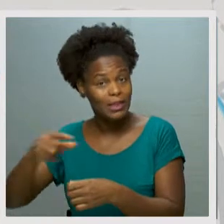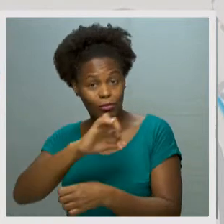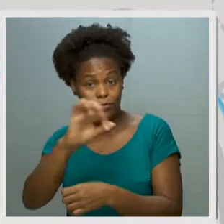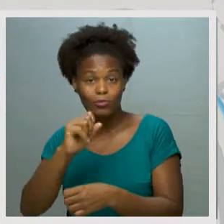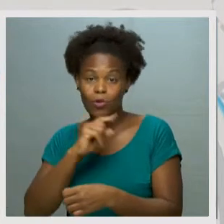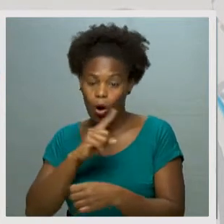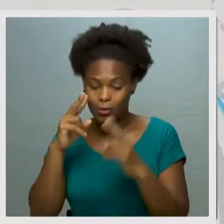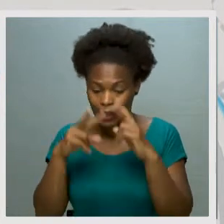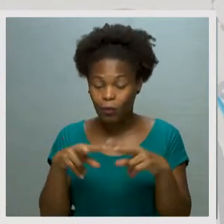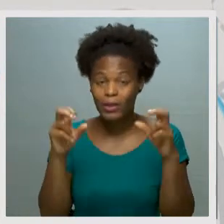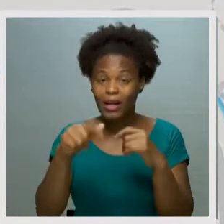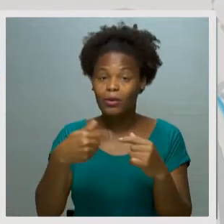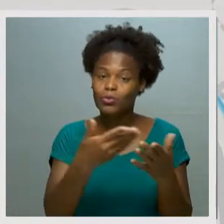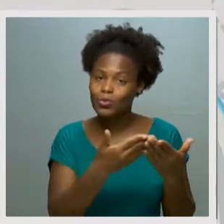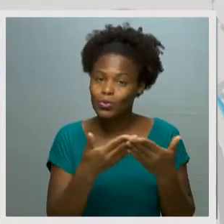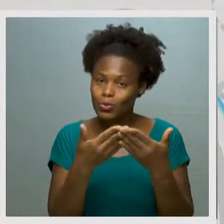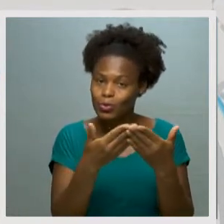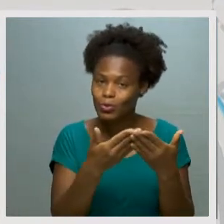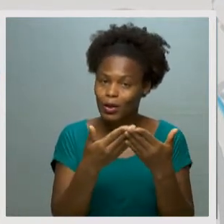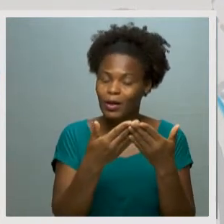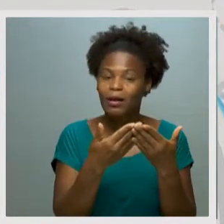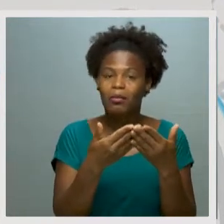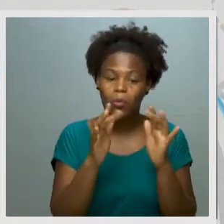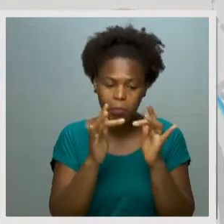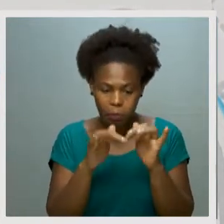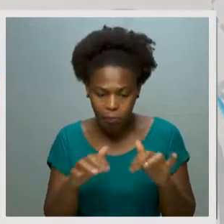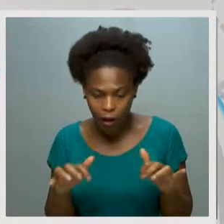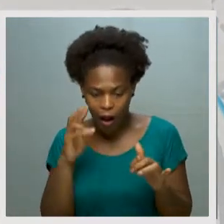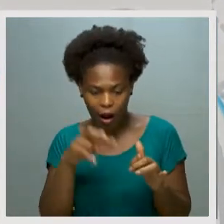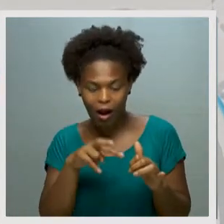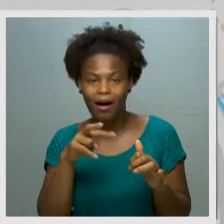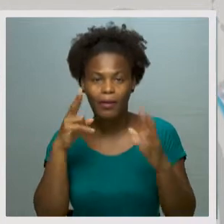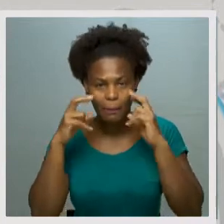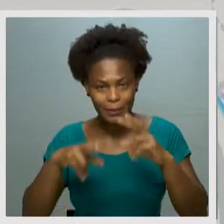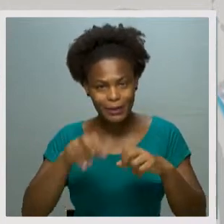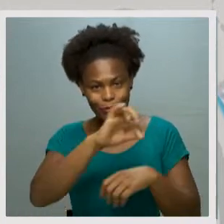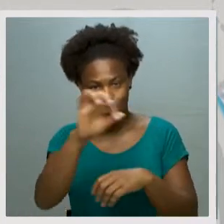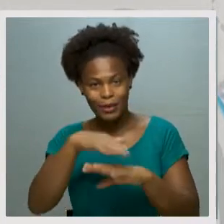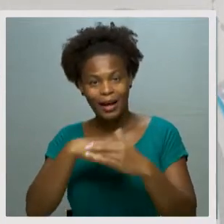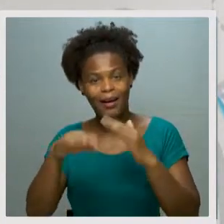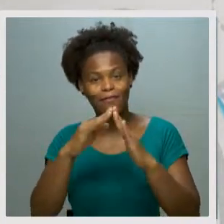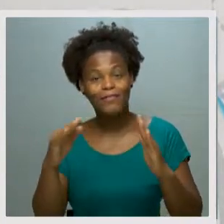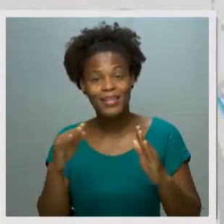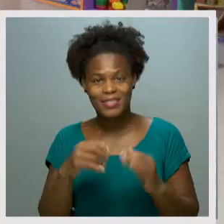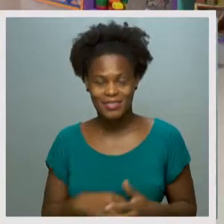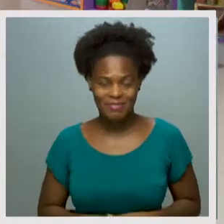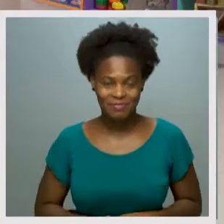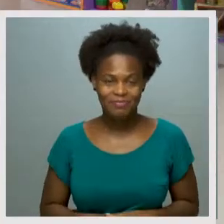ter encontrado nos estudos feitos ou então nas pesquisas que vocês fizeram em